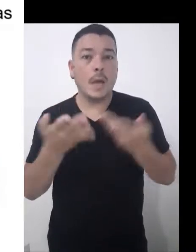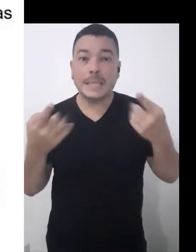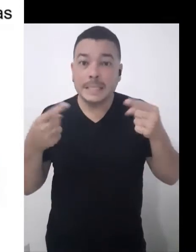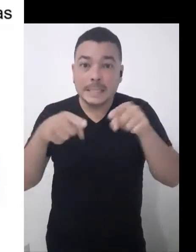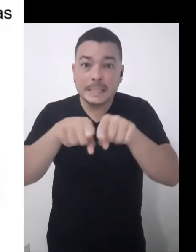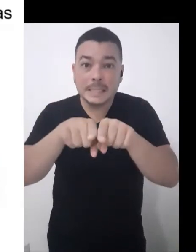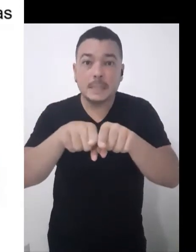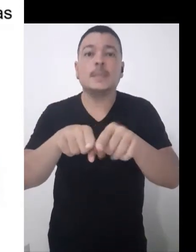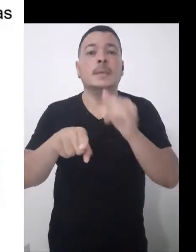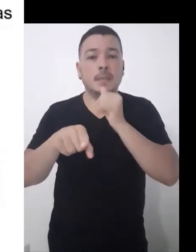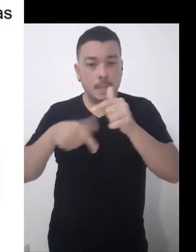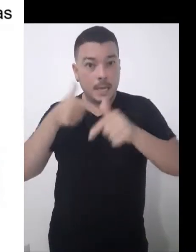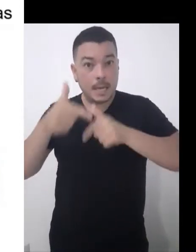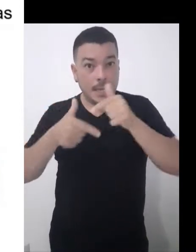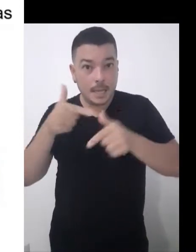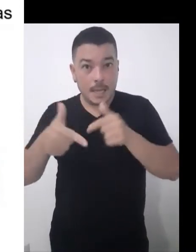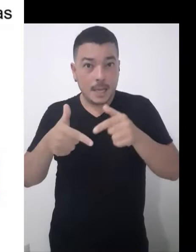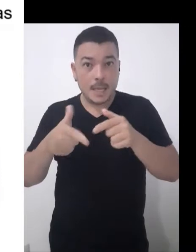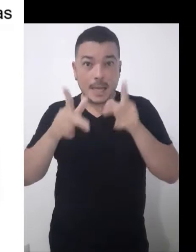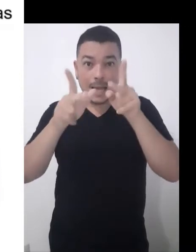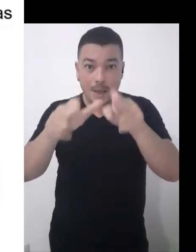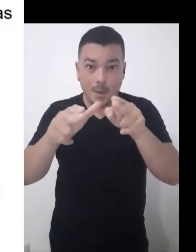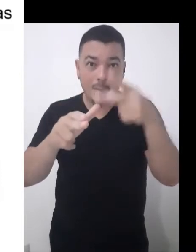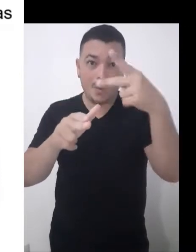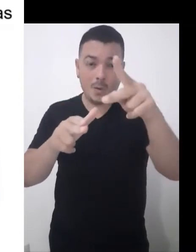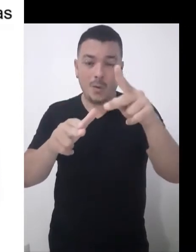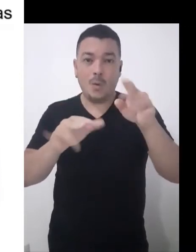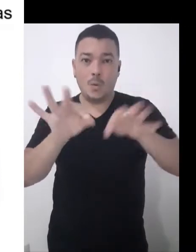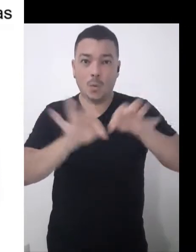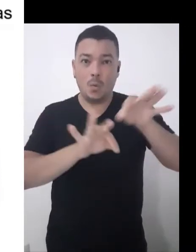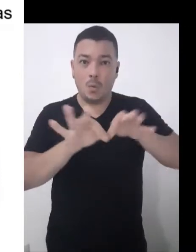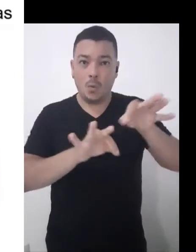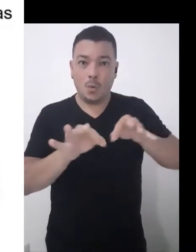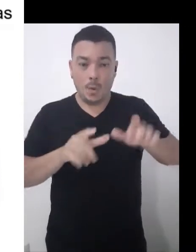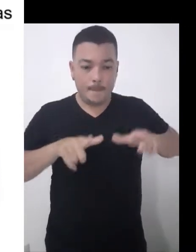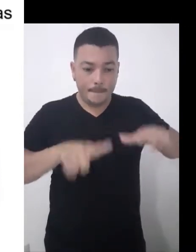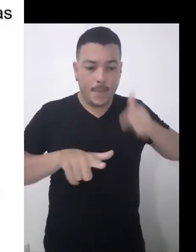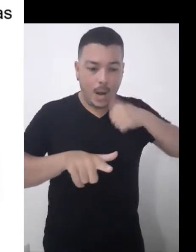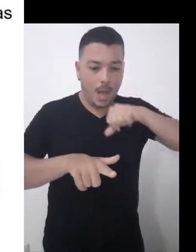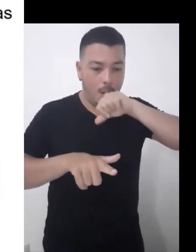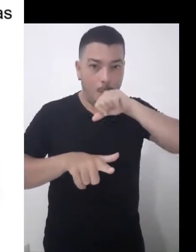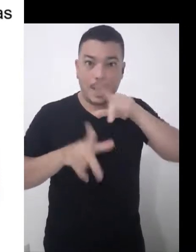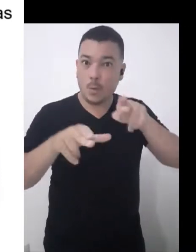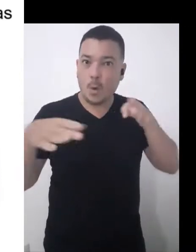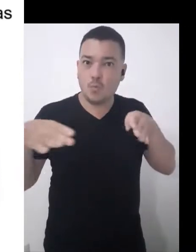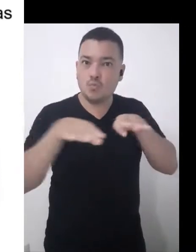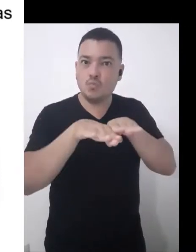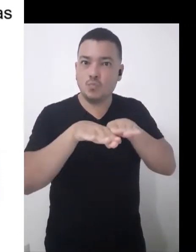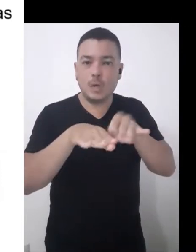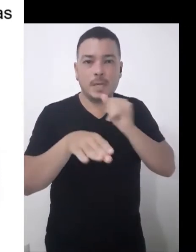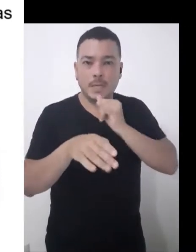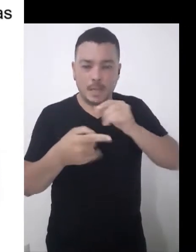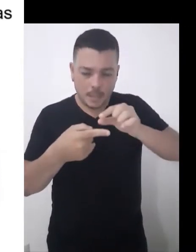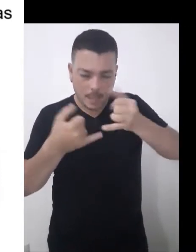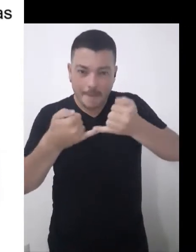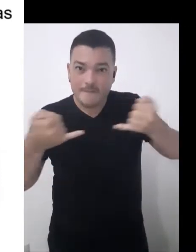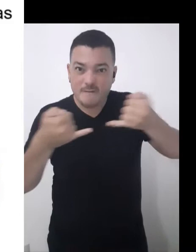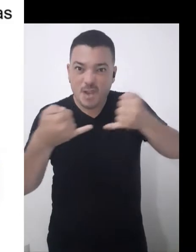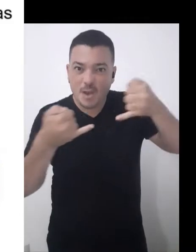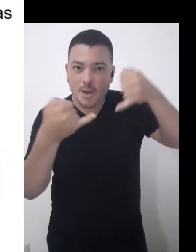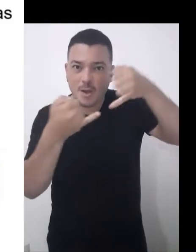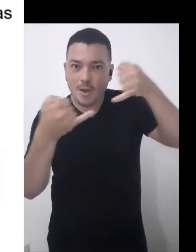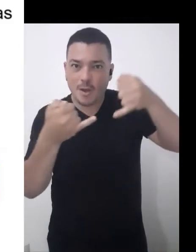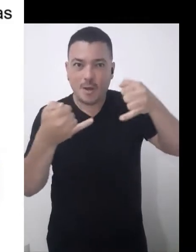memória trabalha numa taxa sincronizado com o barramento da placa-mãe. Aqueles fios que existem na placa-mãe transmitem,